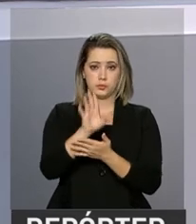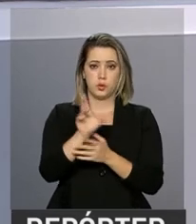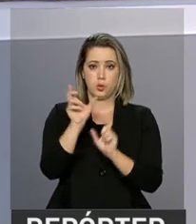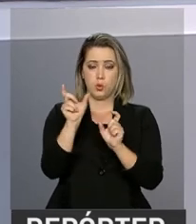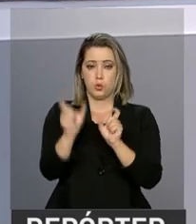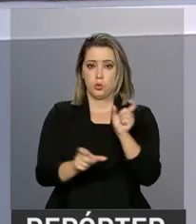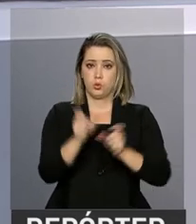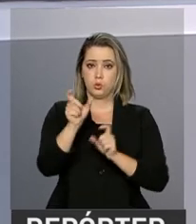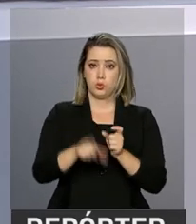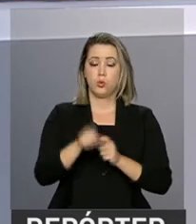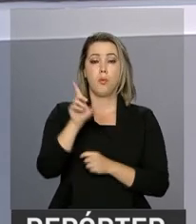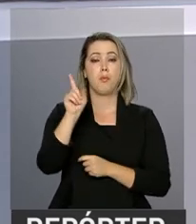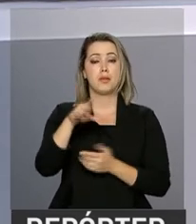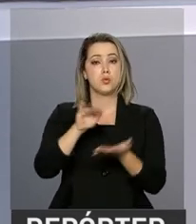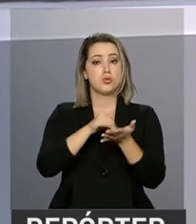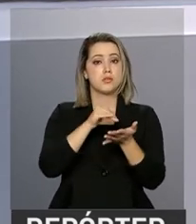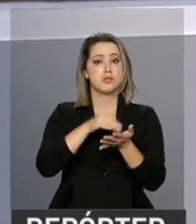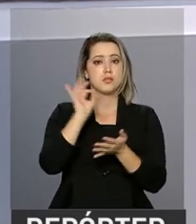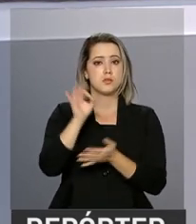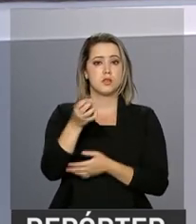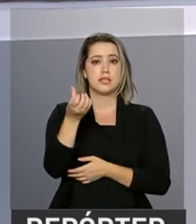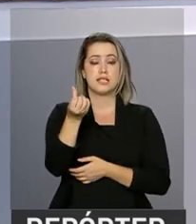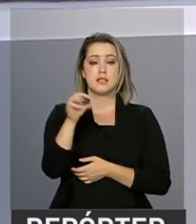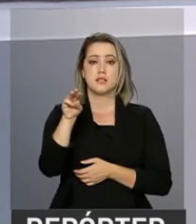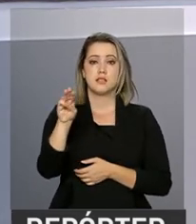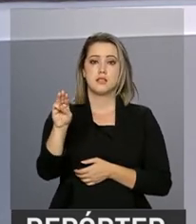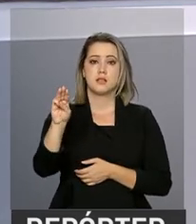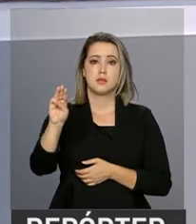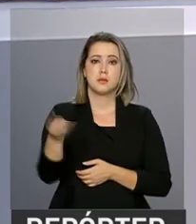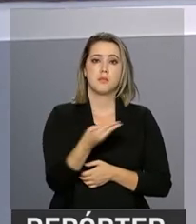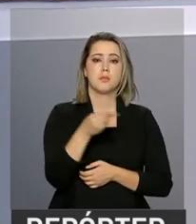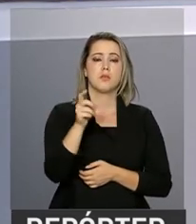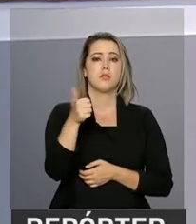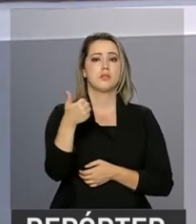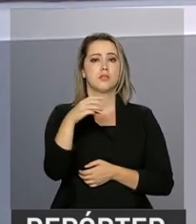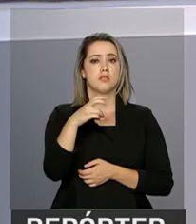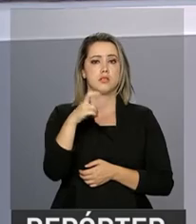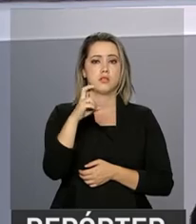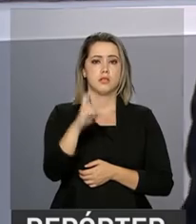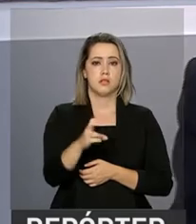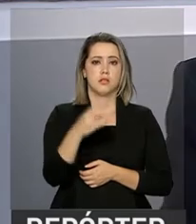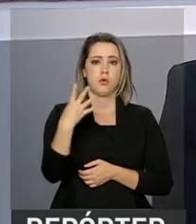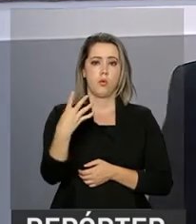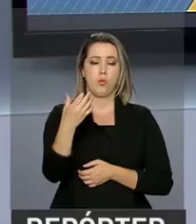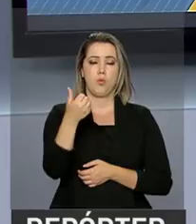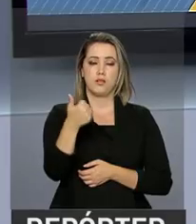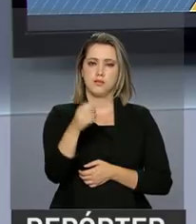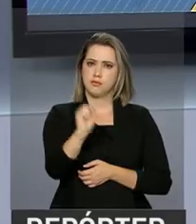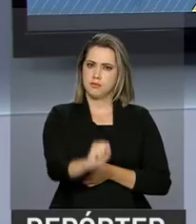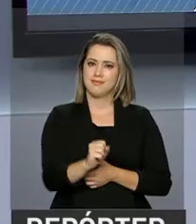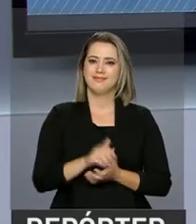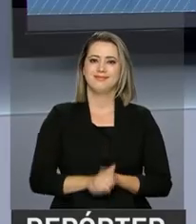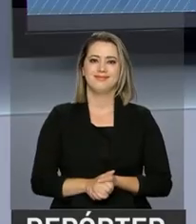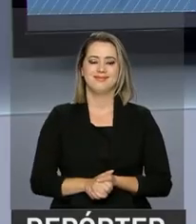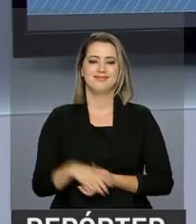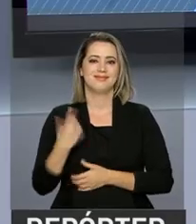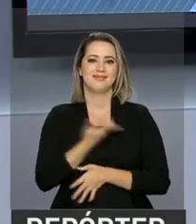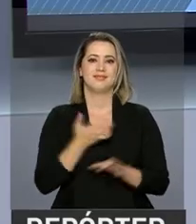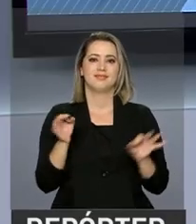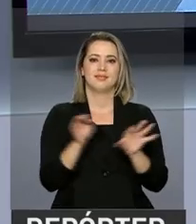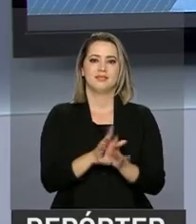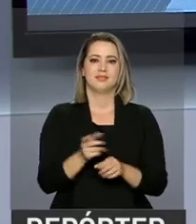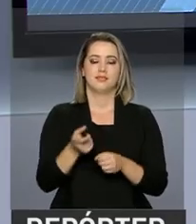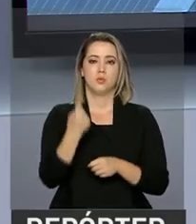enem com o número 16 milhões cento e trinta e cinco mil quatrocentos e dezoito nós ficamos por aqui